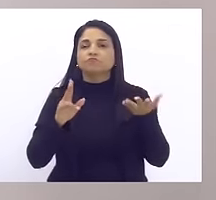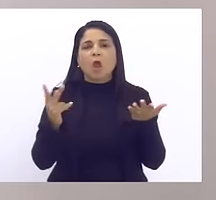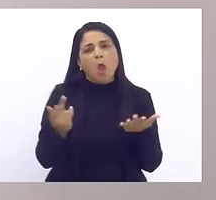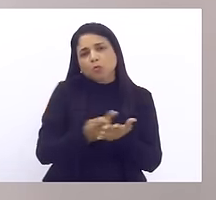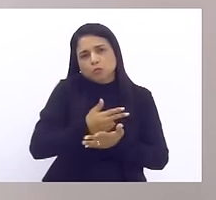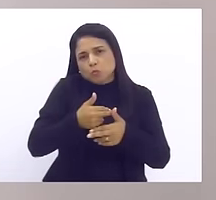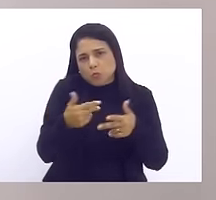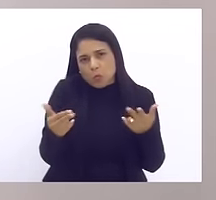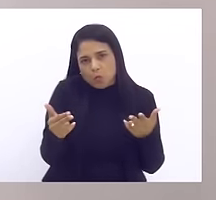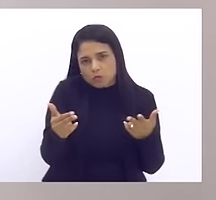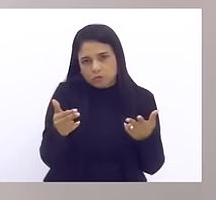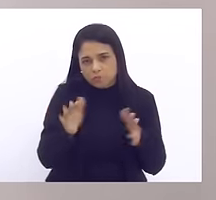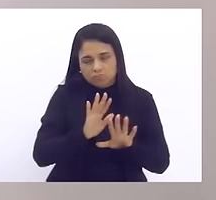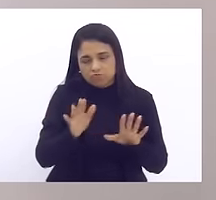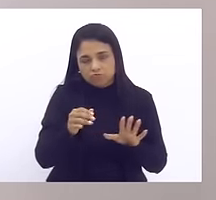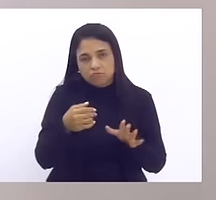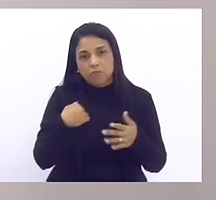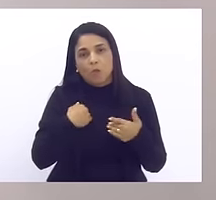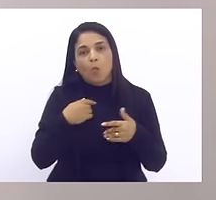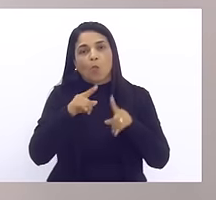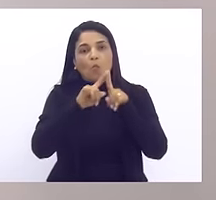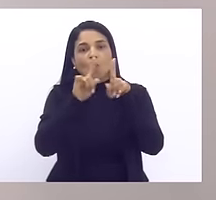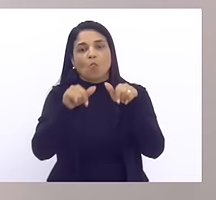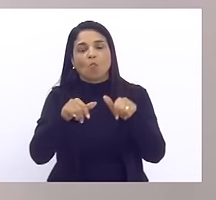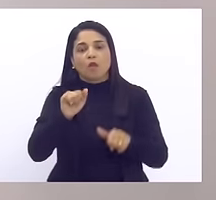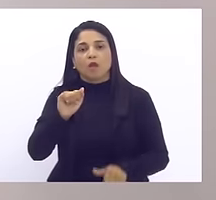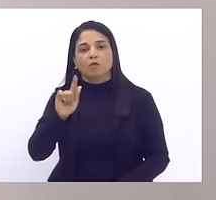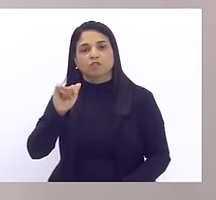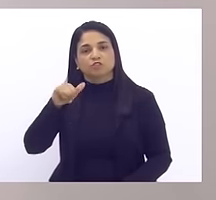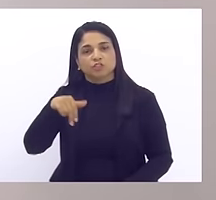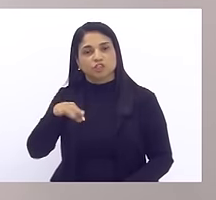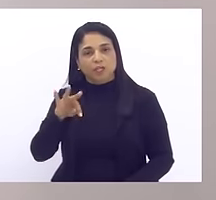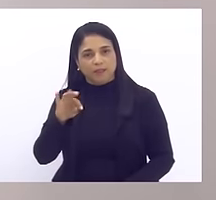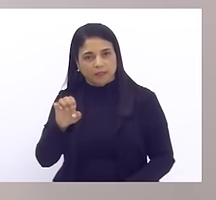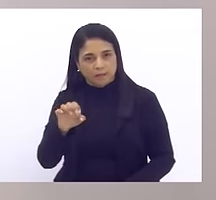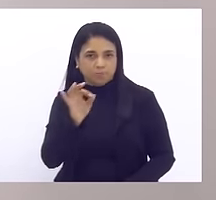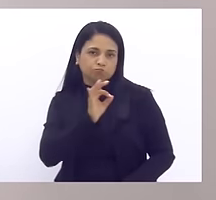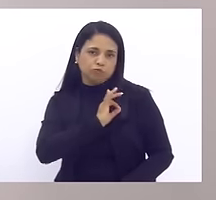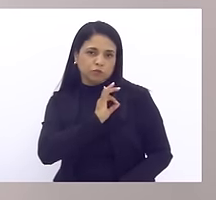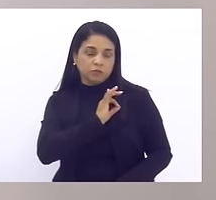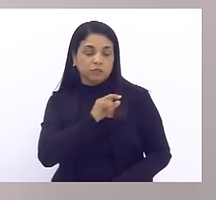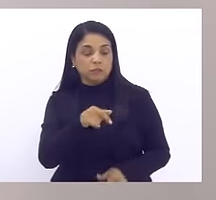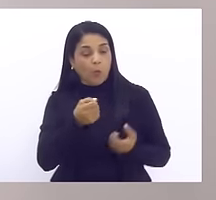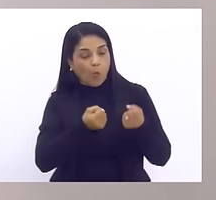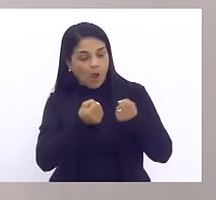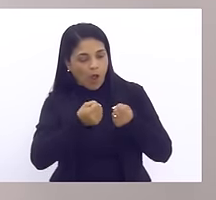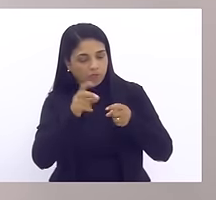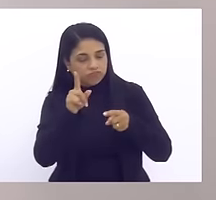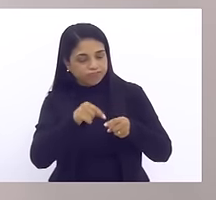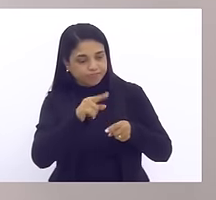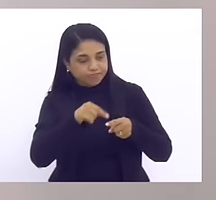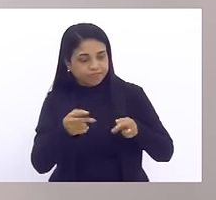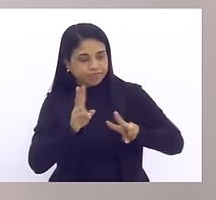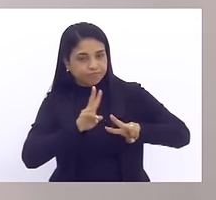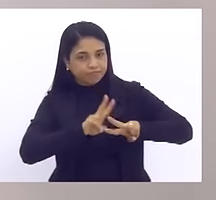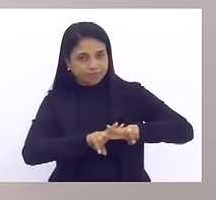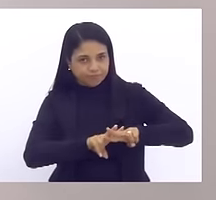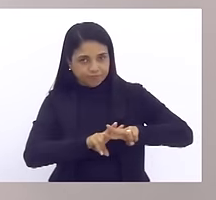uma situação que o agente daquele momento falou assim olha o seu carro vai ser apreendido